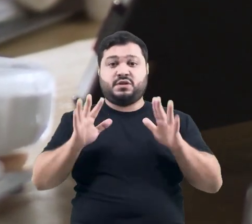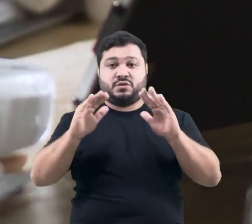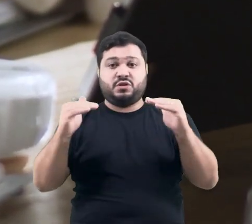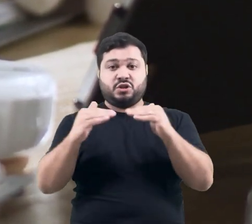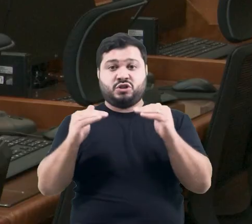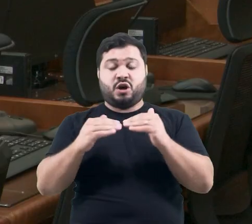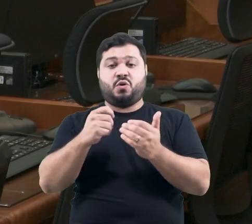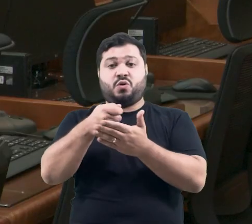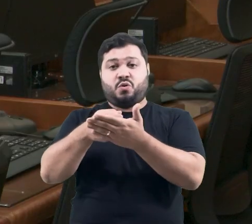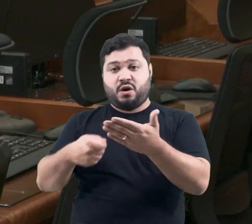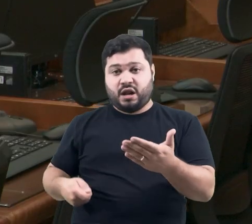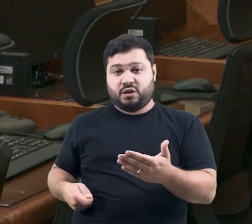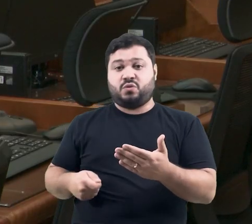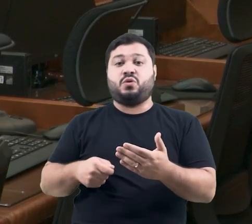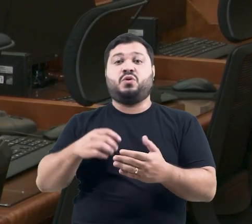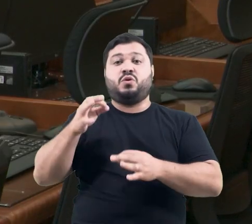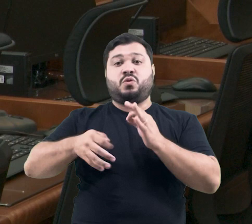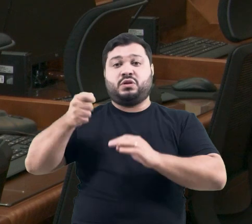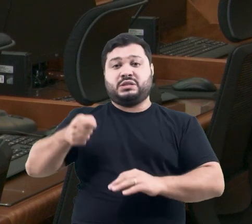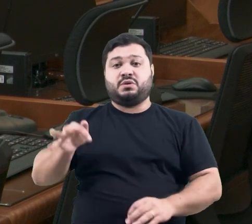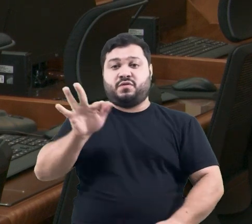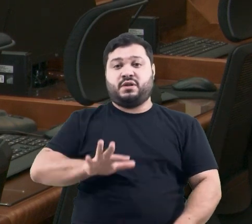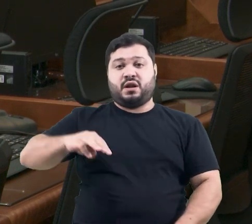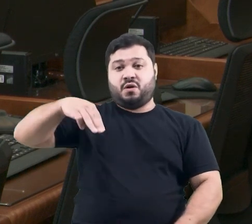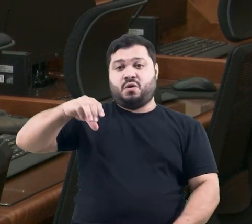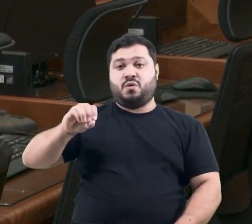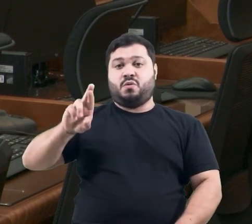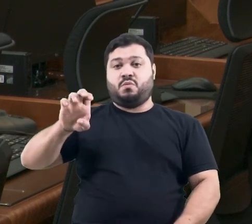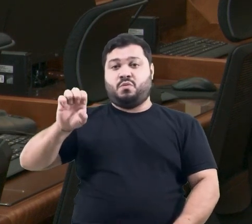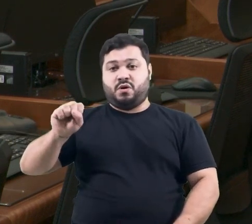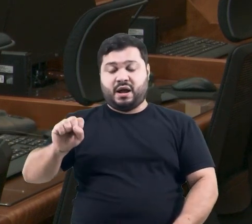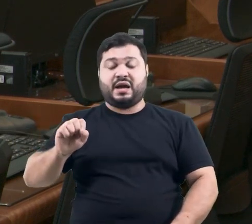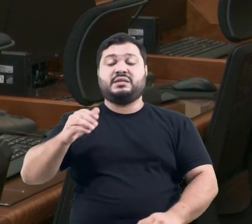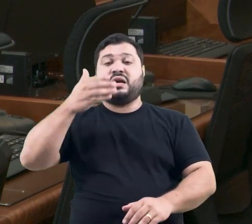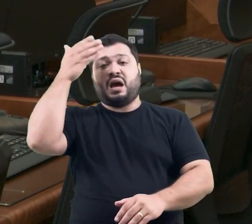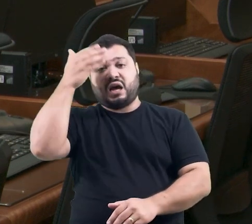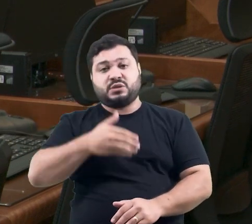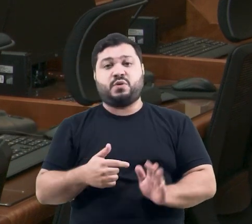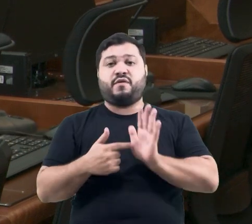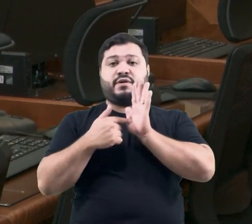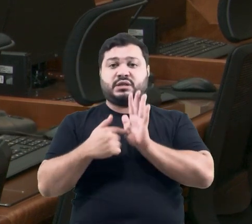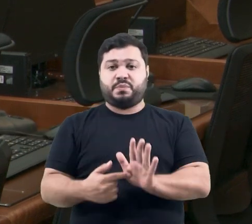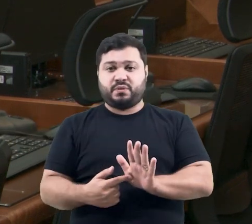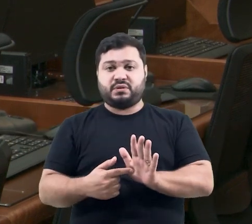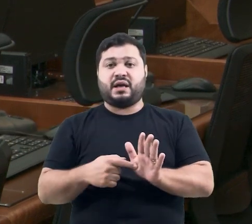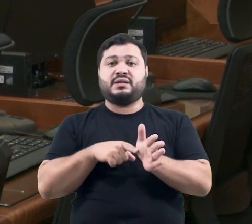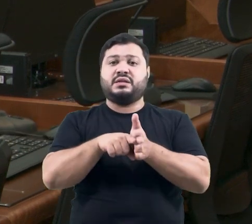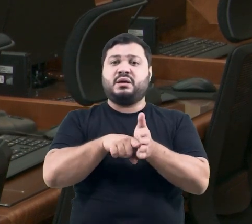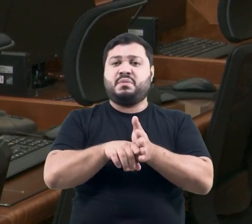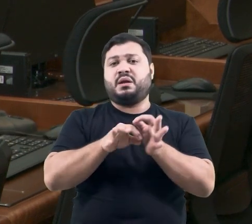benefícios legais. De acordo com o relator do caso, o desembargador federal Moraes da Rocha, as provas